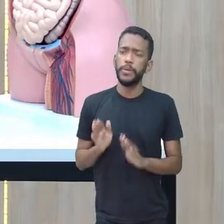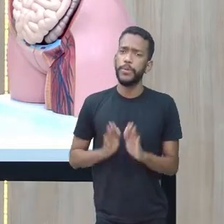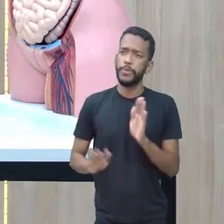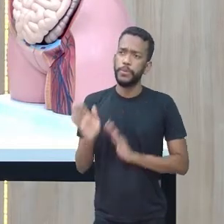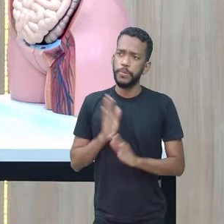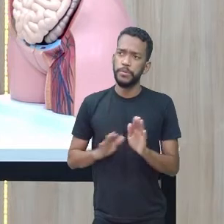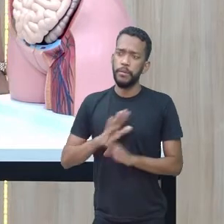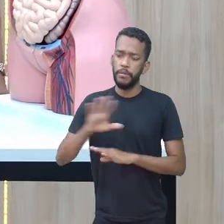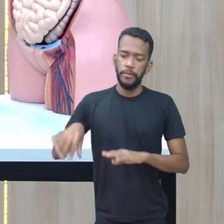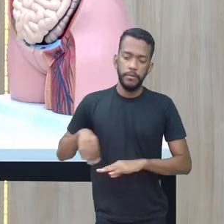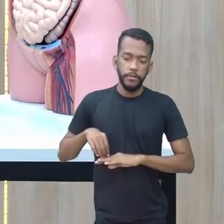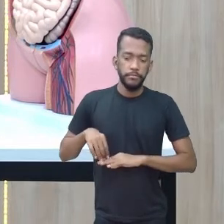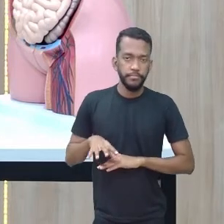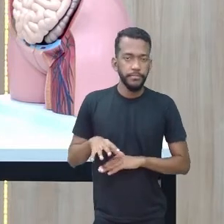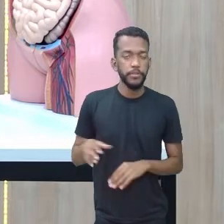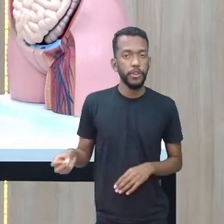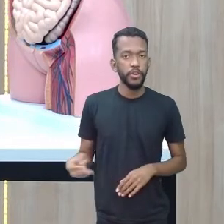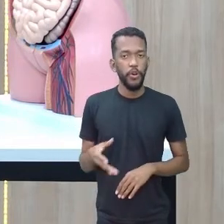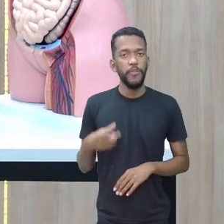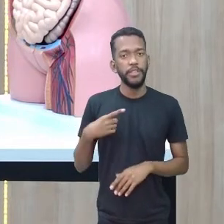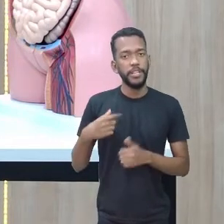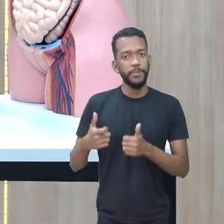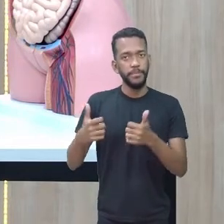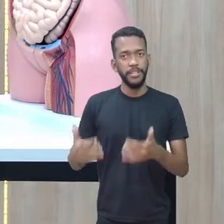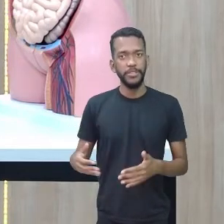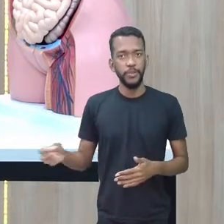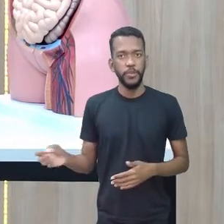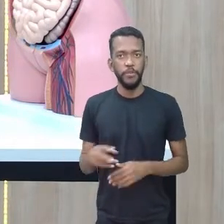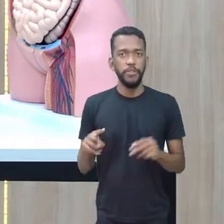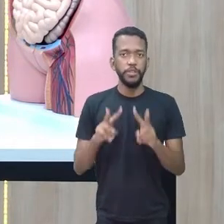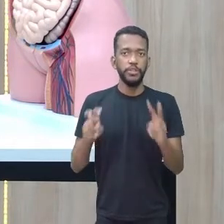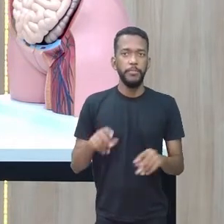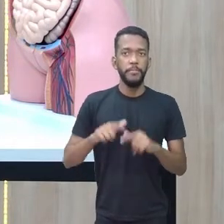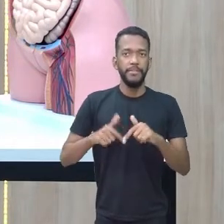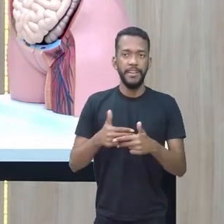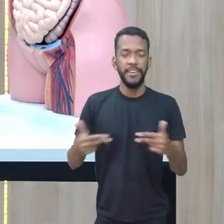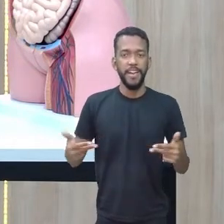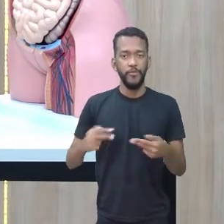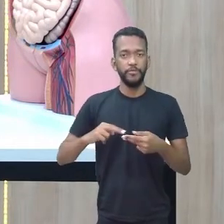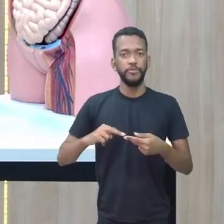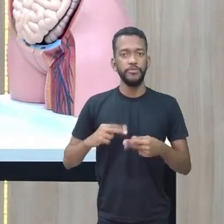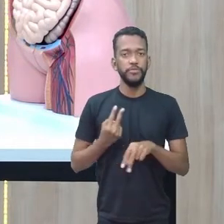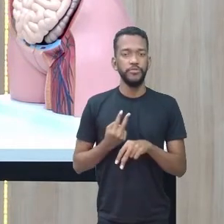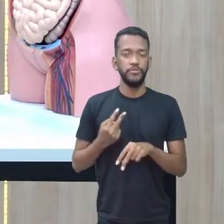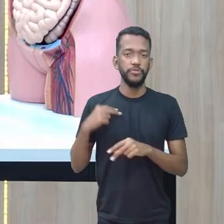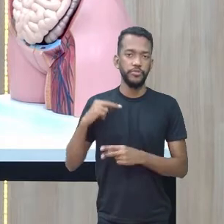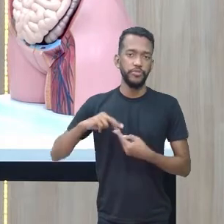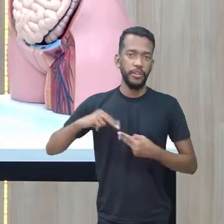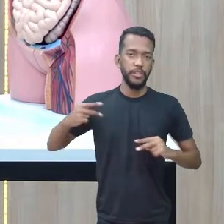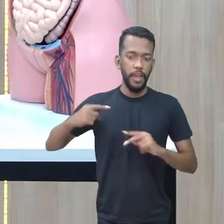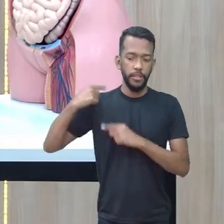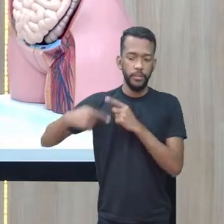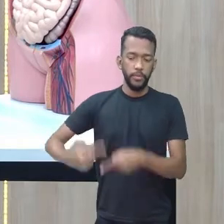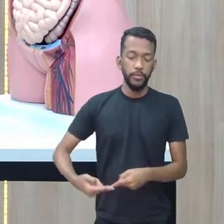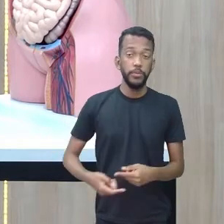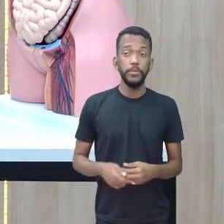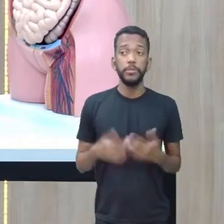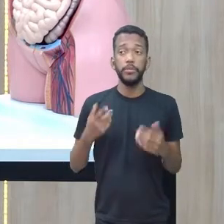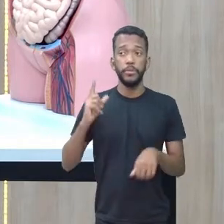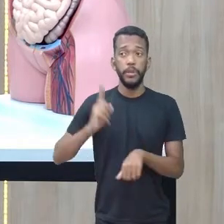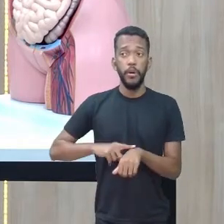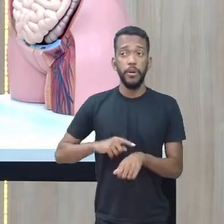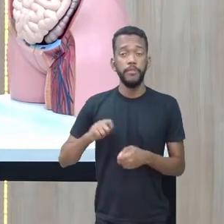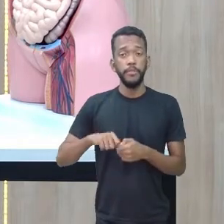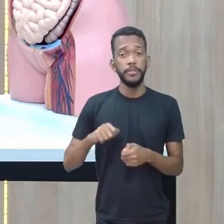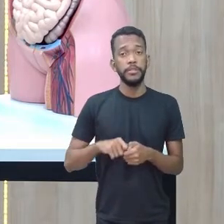de trazer uma informação nova, uma explicação, que foi a questão do material genético. Portanto, gente, na hora de fazer